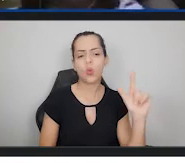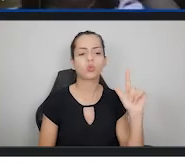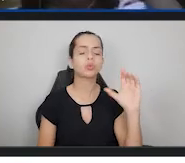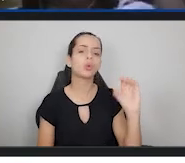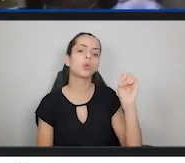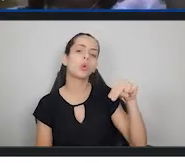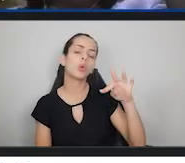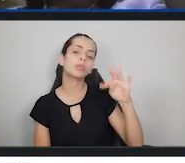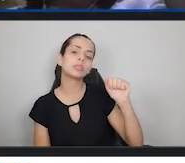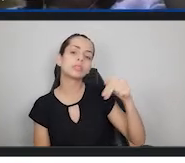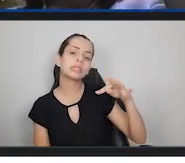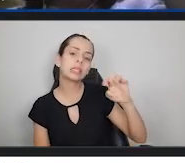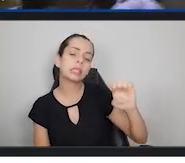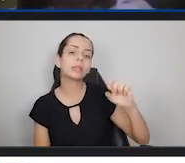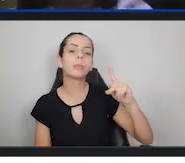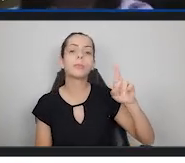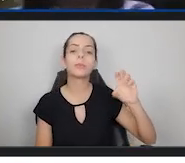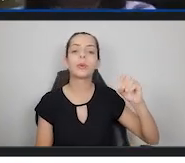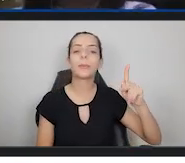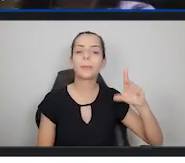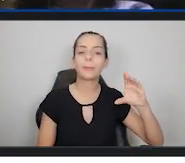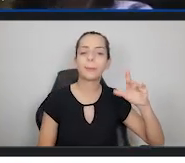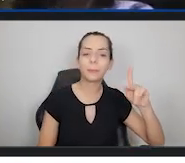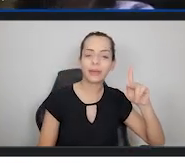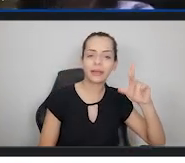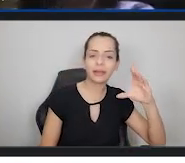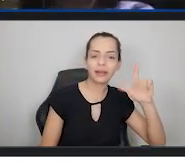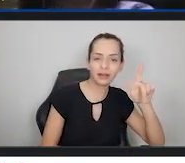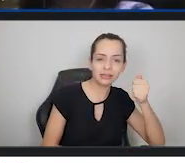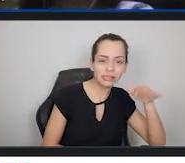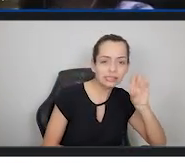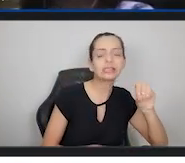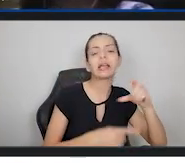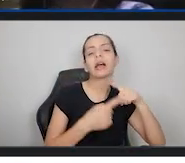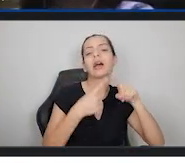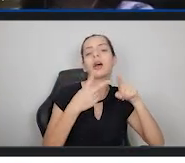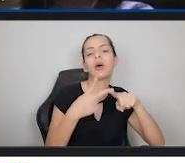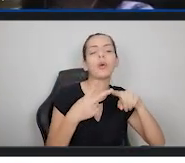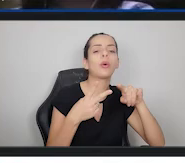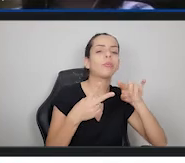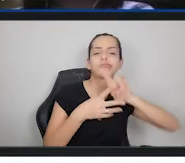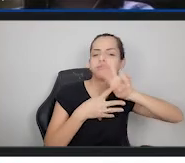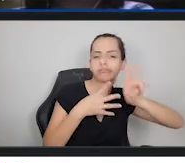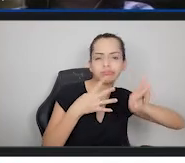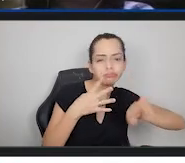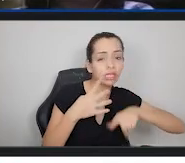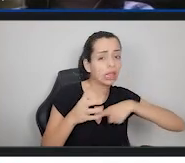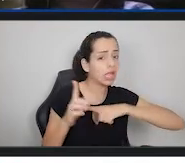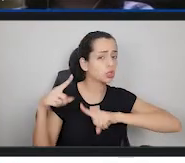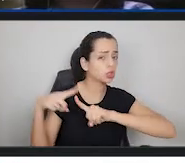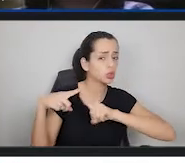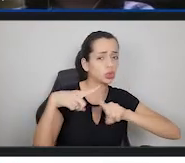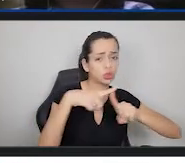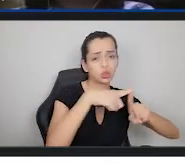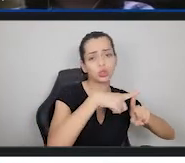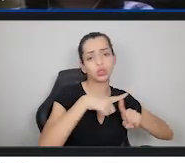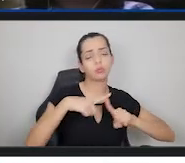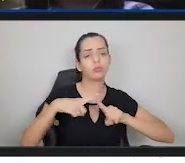for linha longa, por exemplo, aí a gente já tem outras questões. Constante